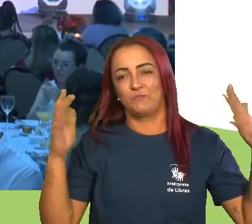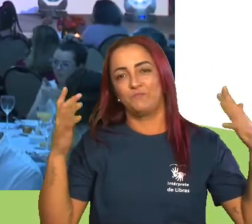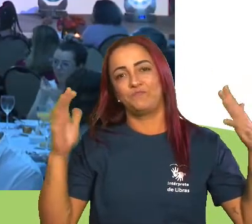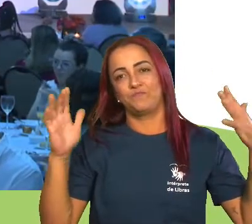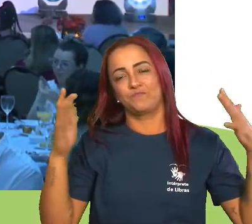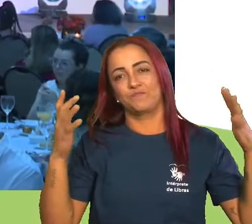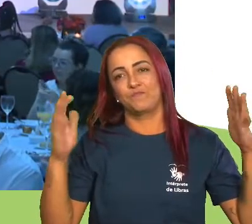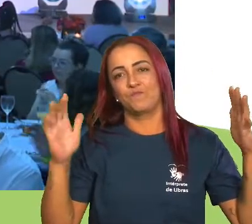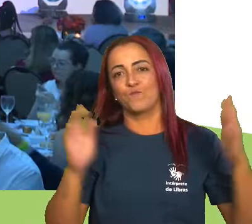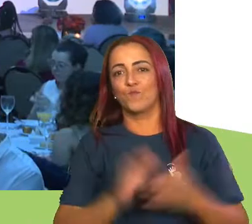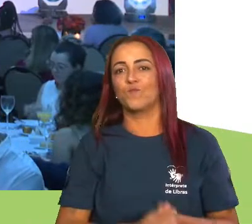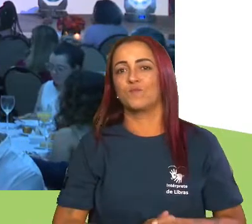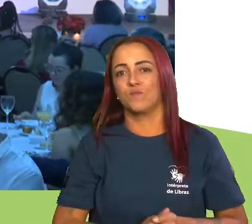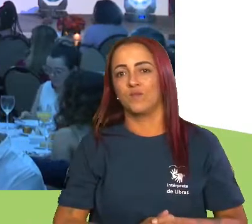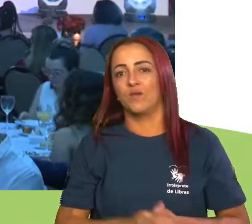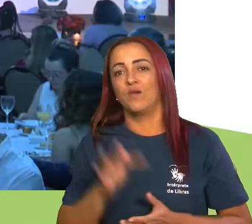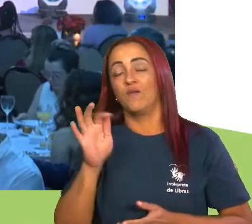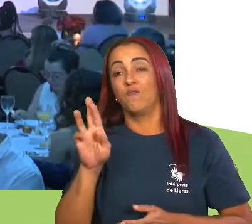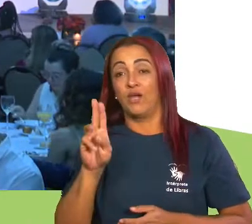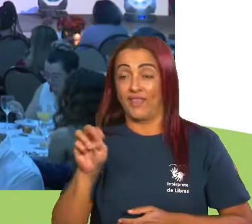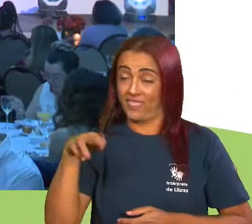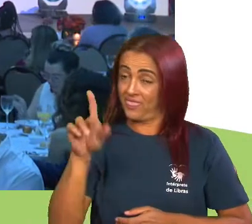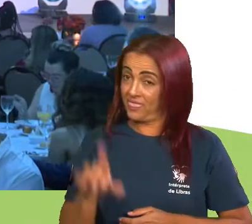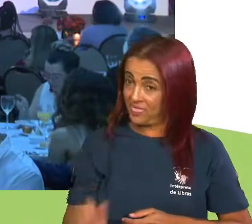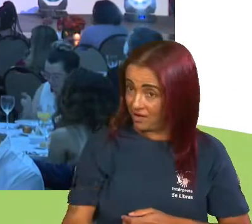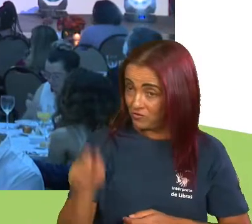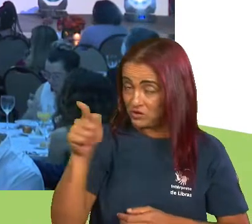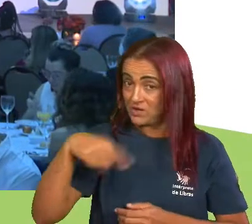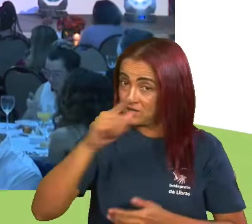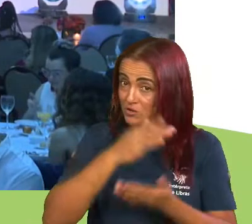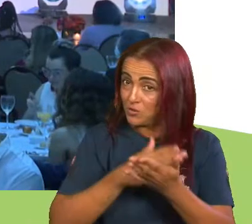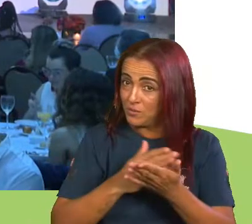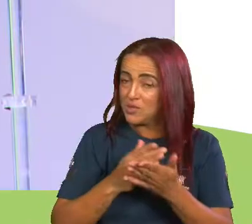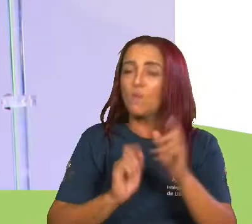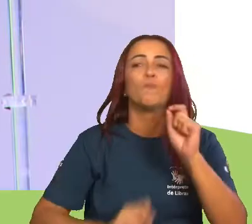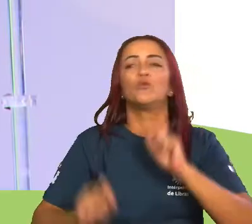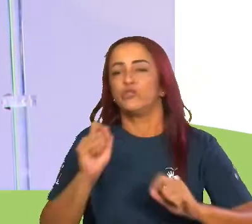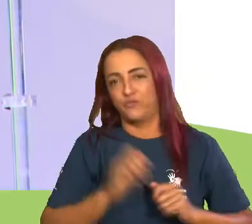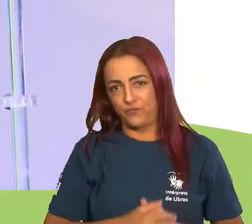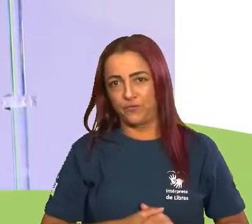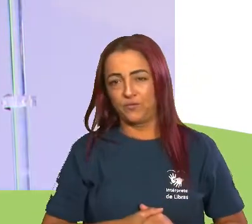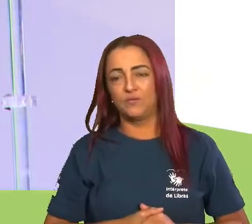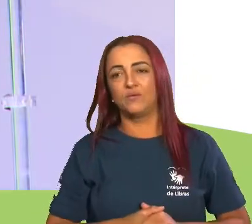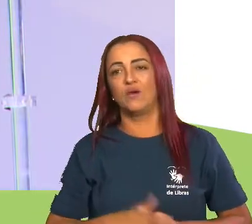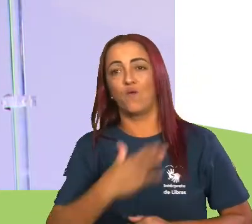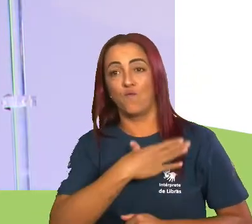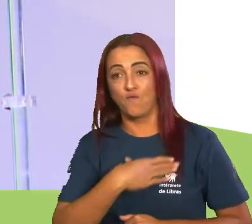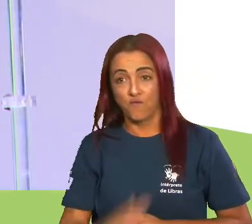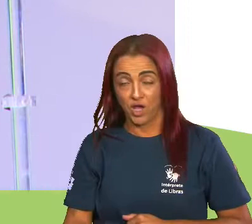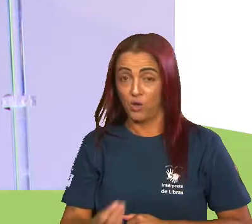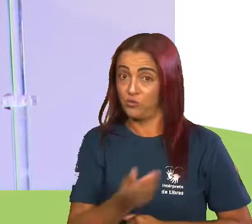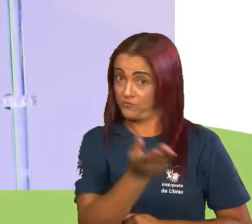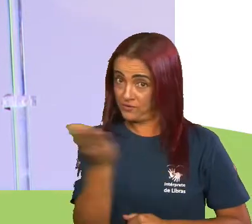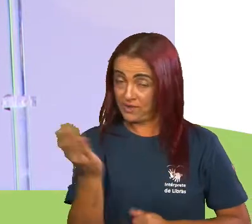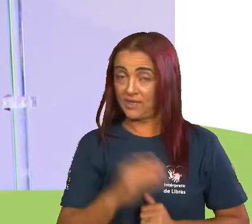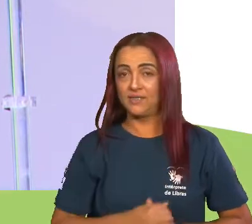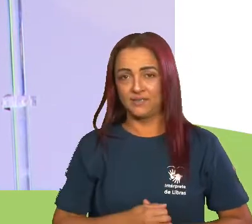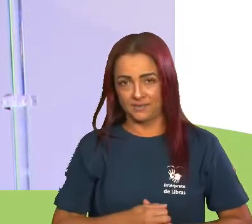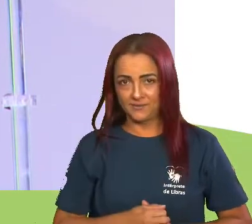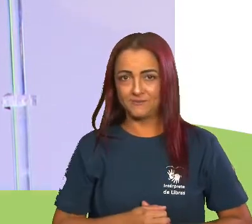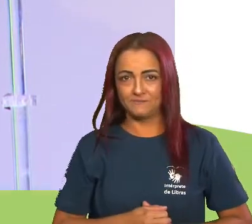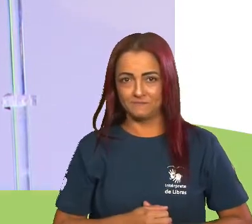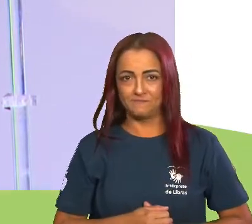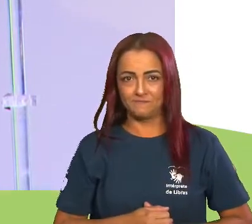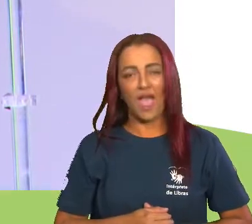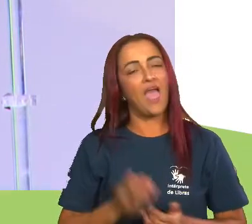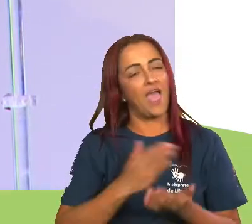Tony e Fernanda, vocês começaram tudo isso com um motivo. O filho de vocês foi o